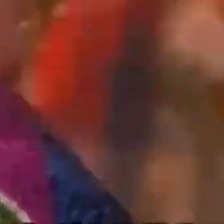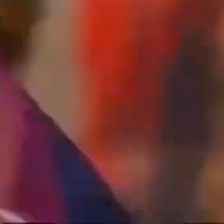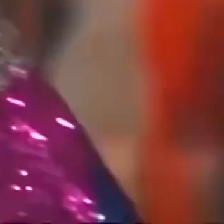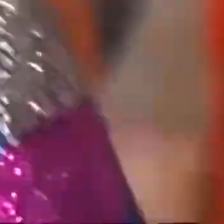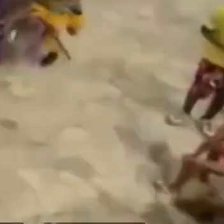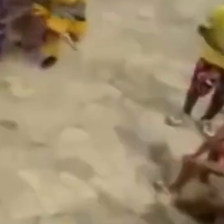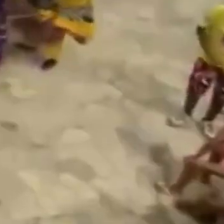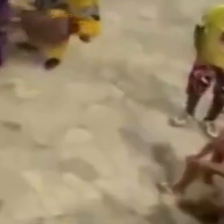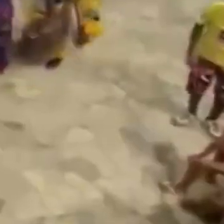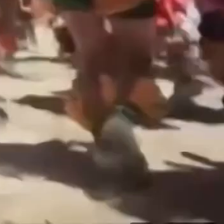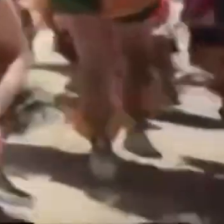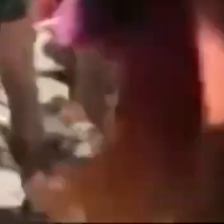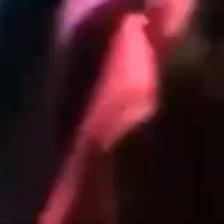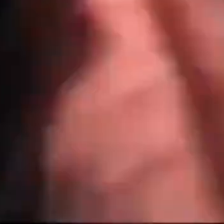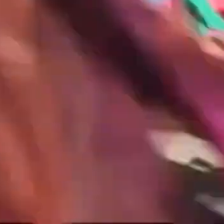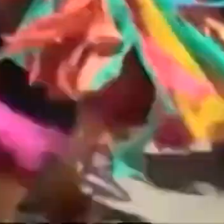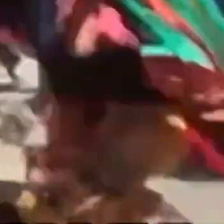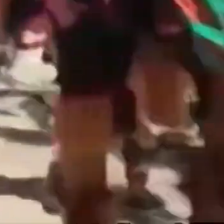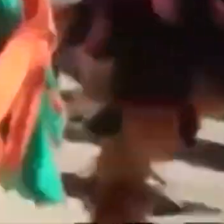Diversidade cultural.